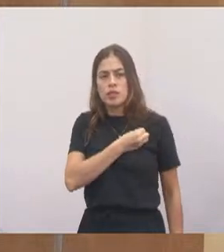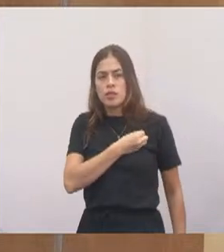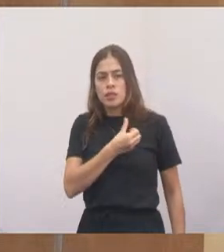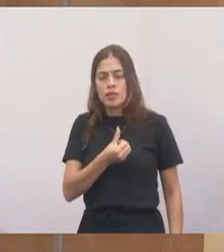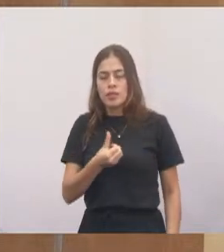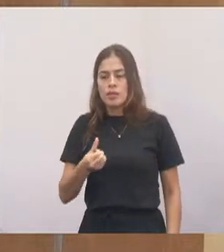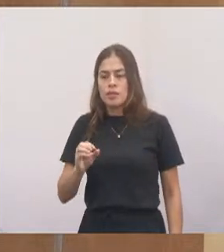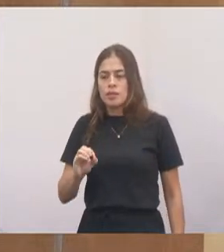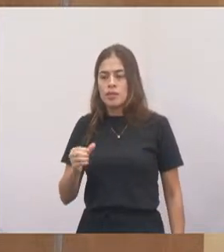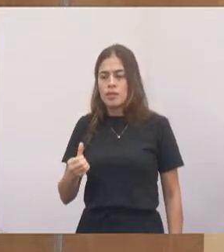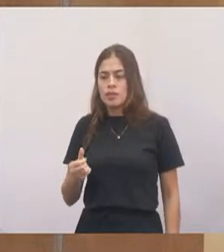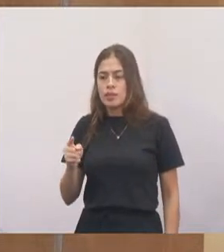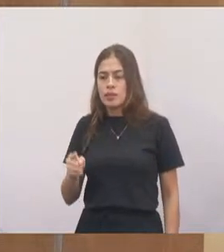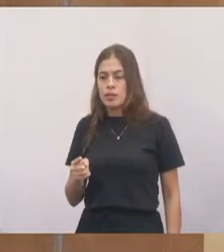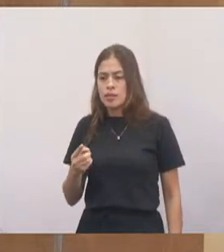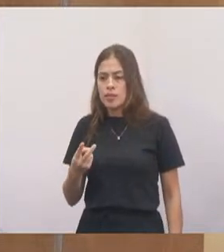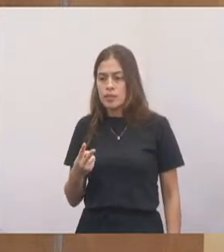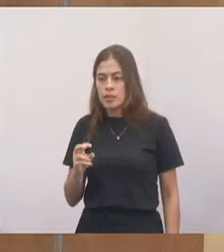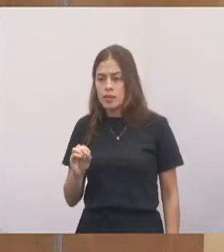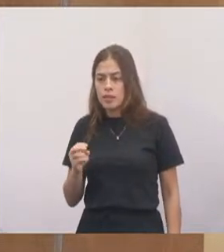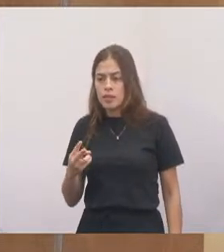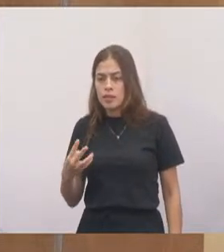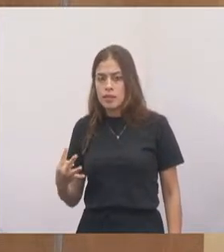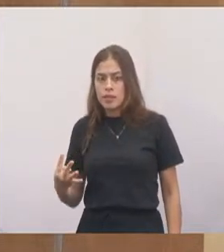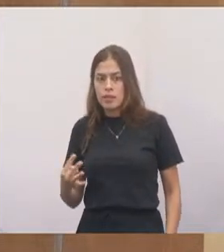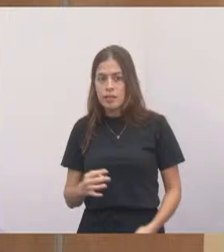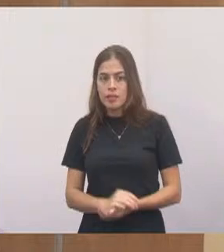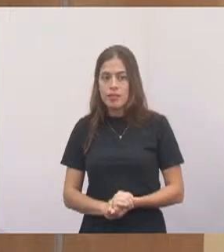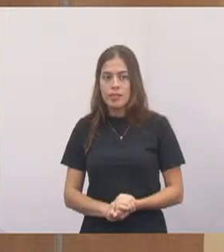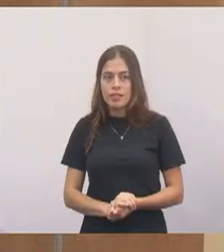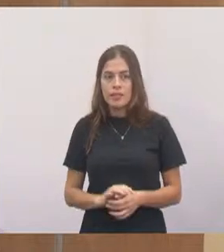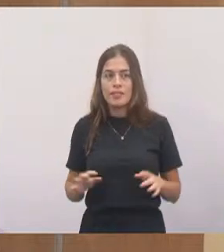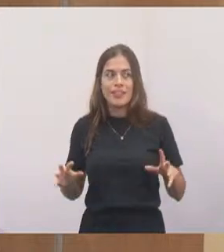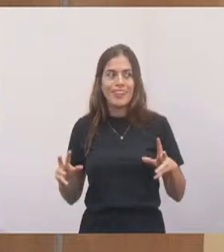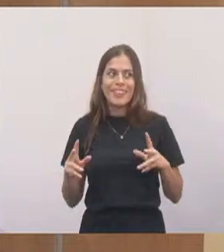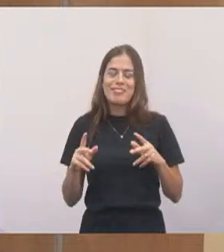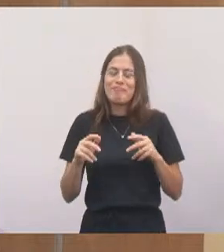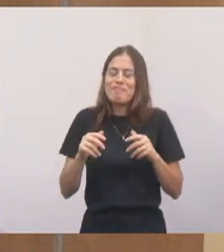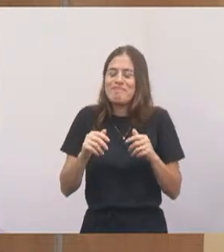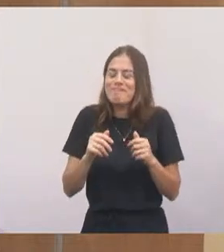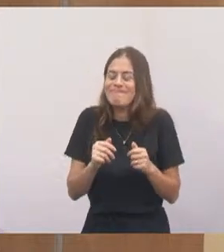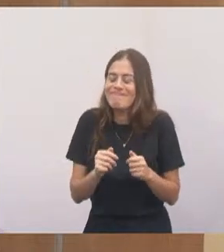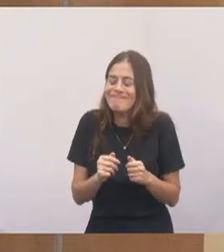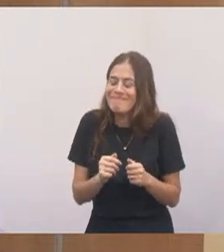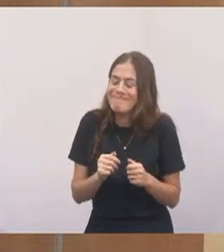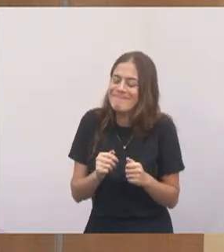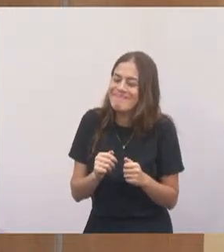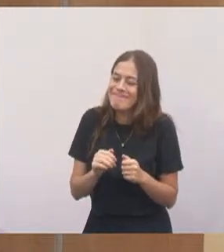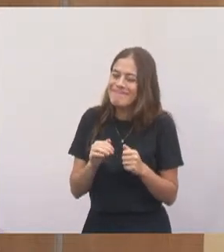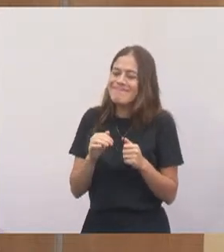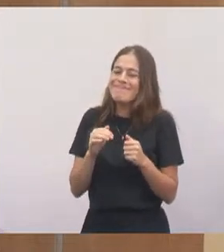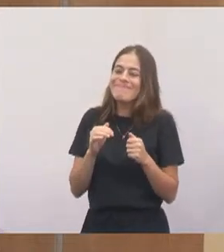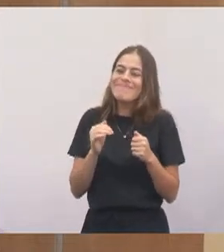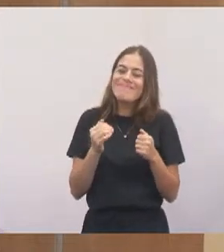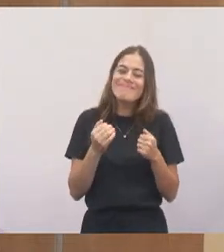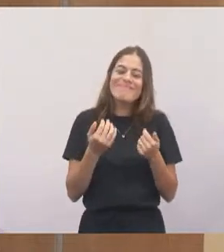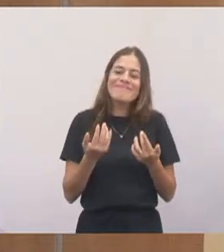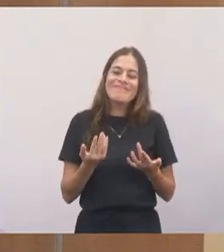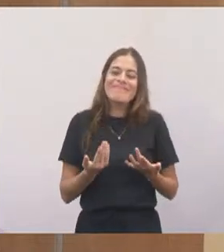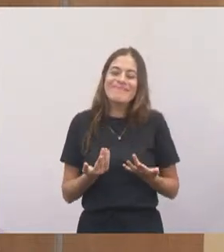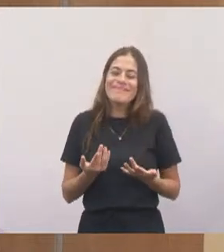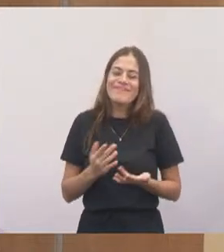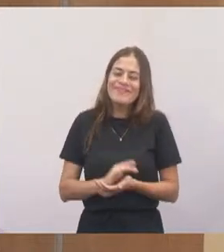6606/2024, impondo-se o veto total, cujo as razões, ora, submeto à elevada apreciação